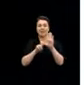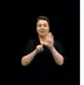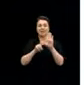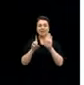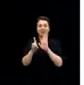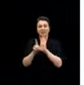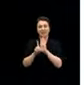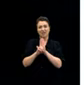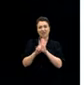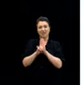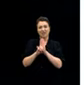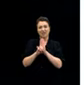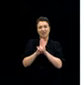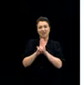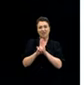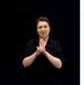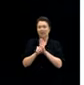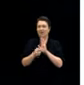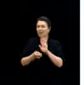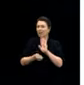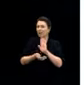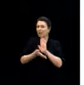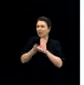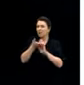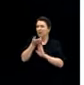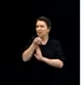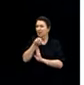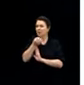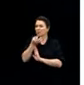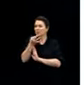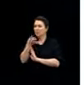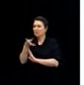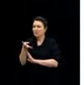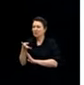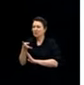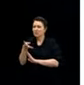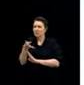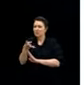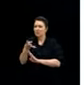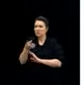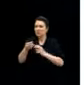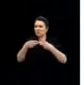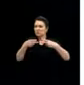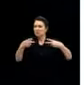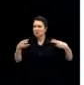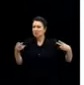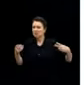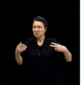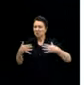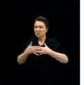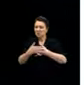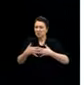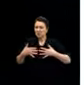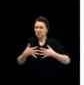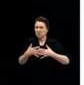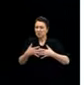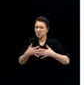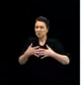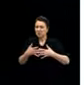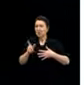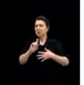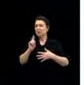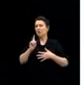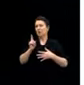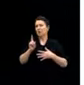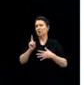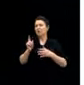uma vez que ela aumenta a quantidade de substância intercelular no tecido, também não, tá? Porque não está associada a essa substância